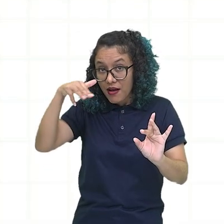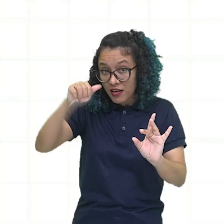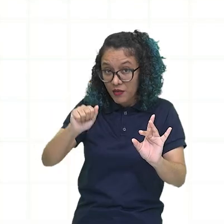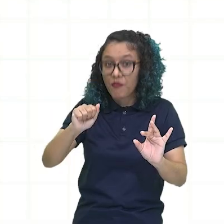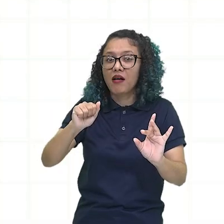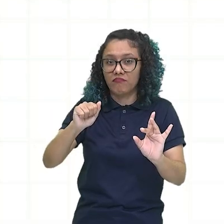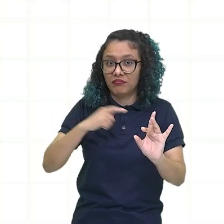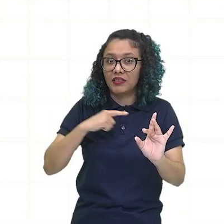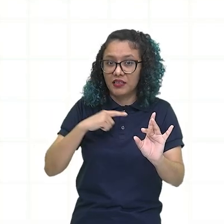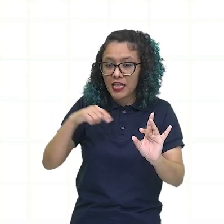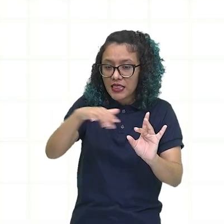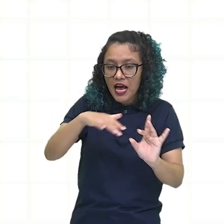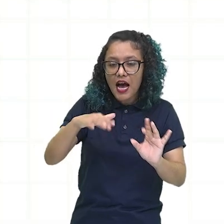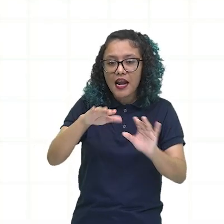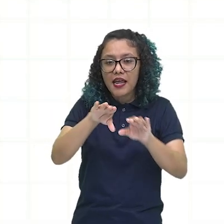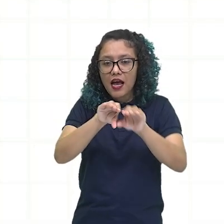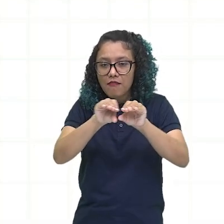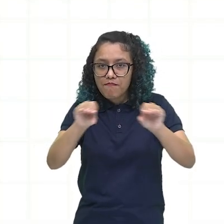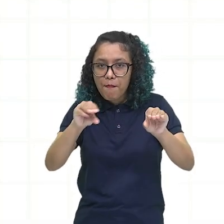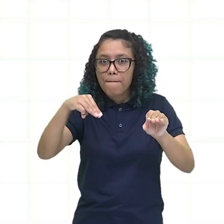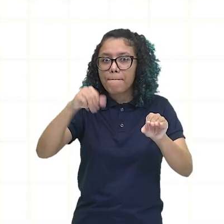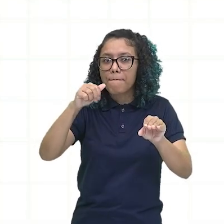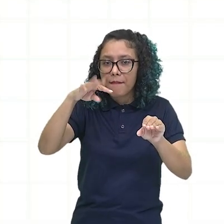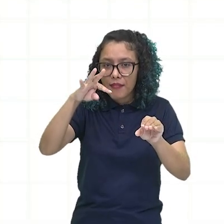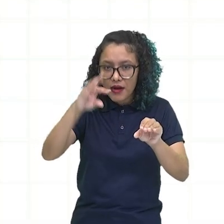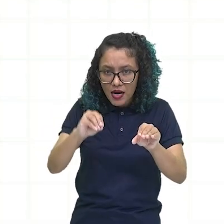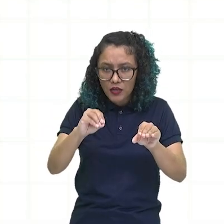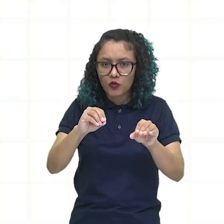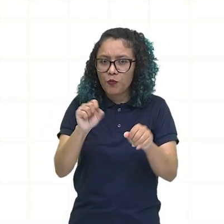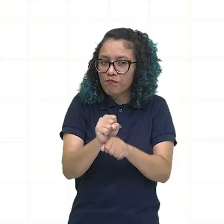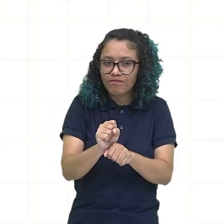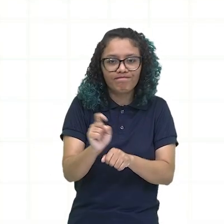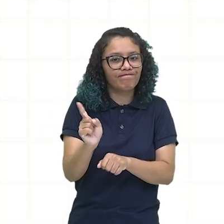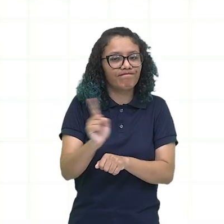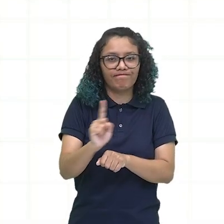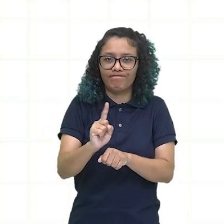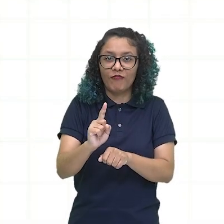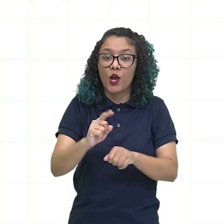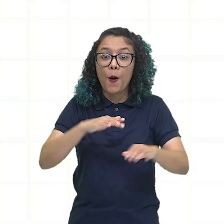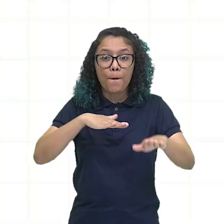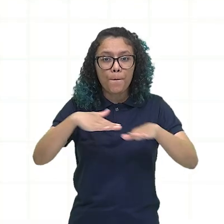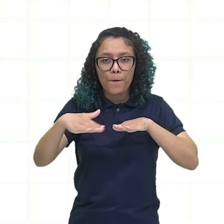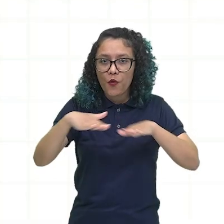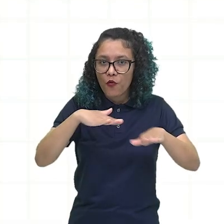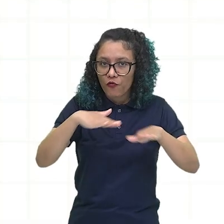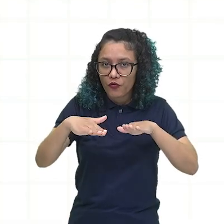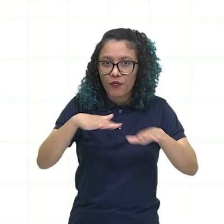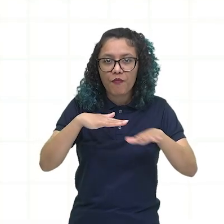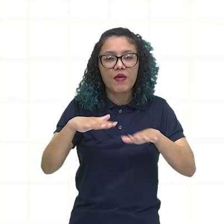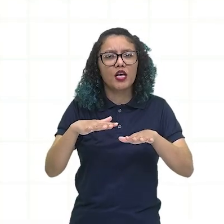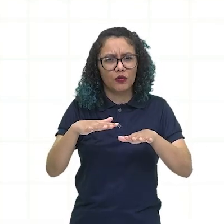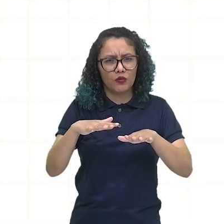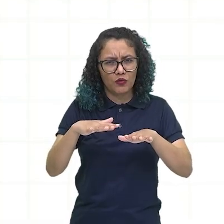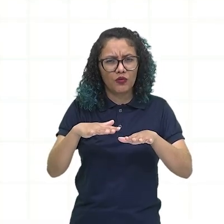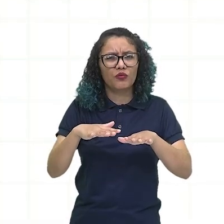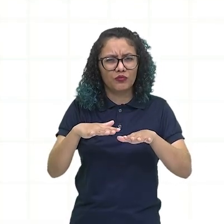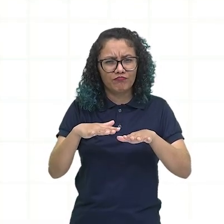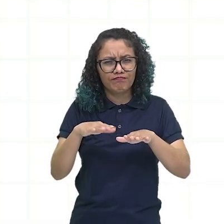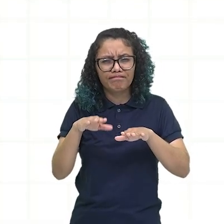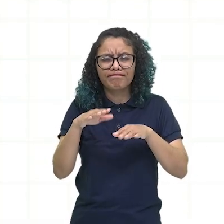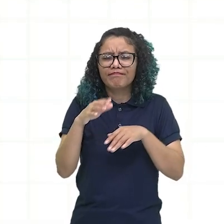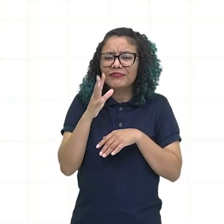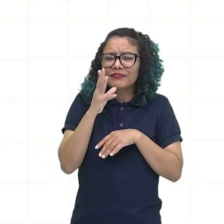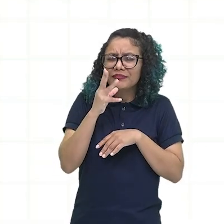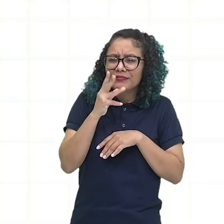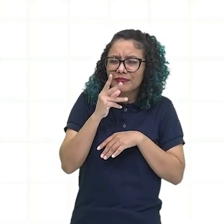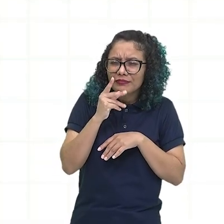Essas placas não são estáticas, elas não são paradas, mas se movem lentamente ao longo